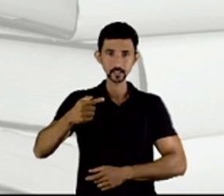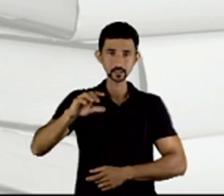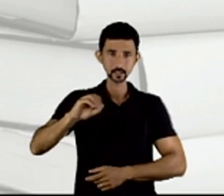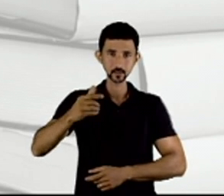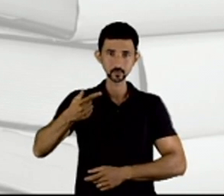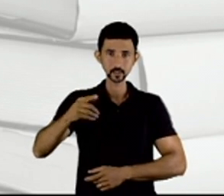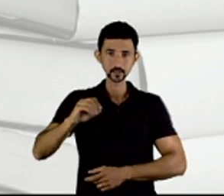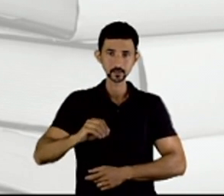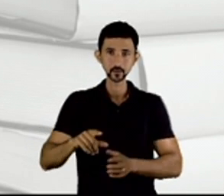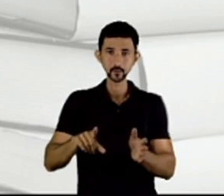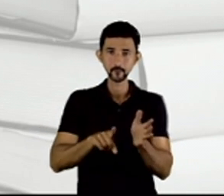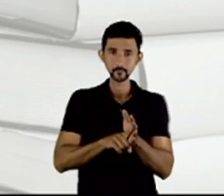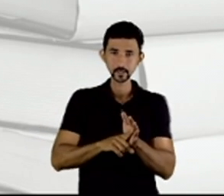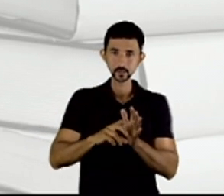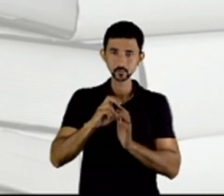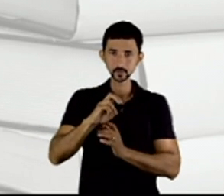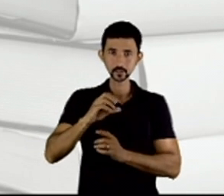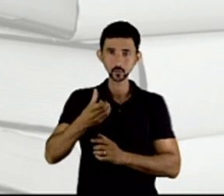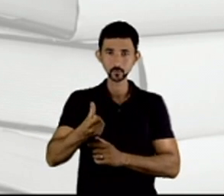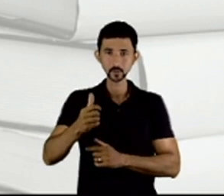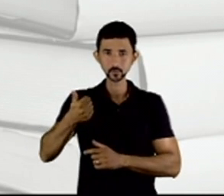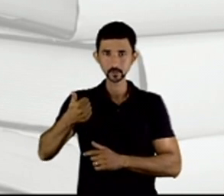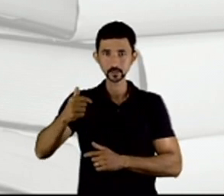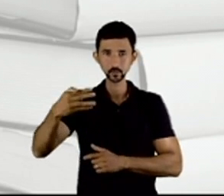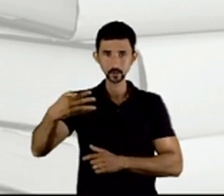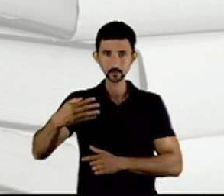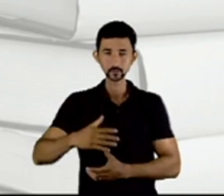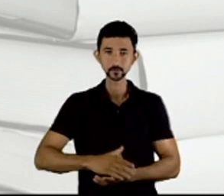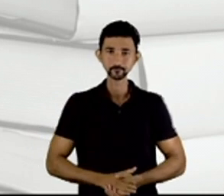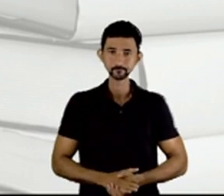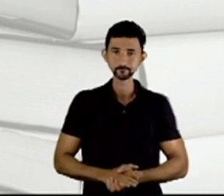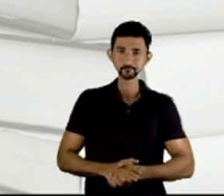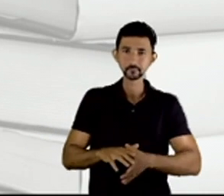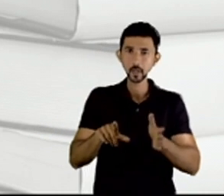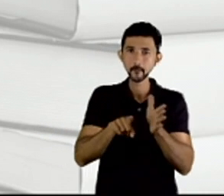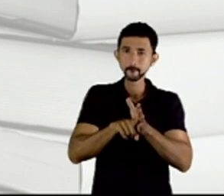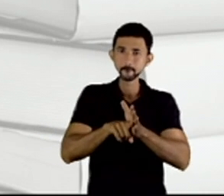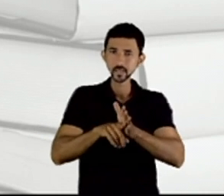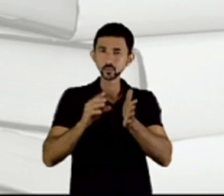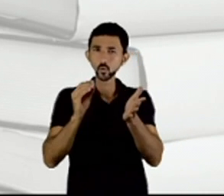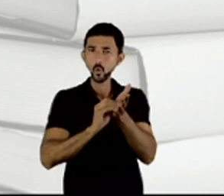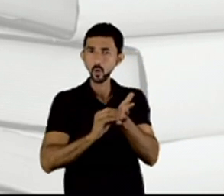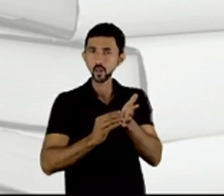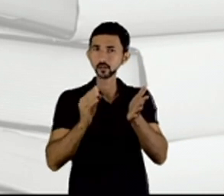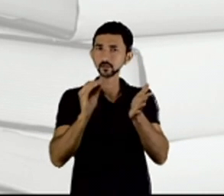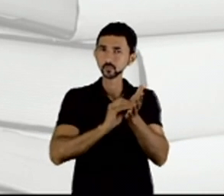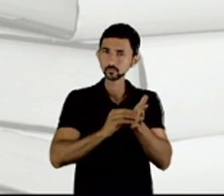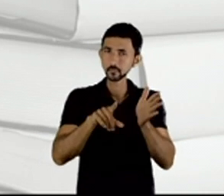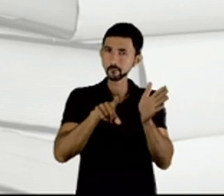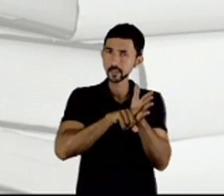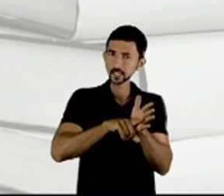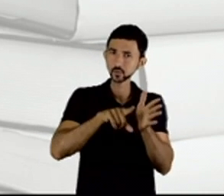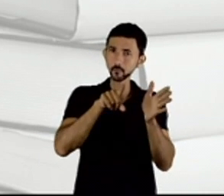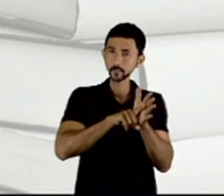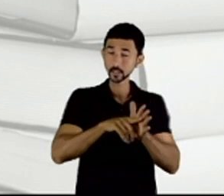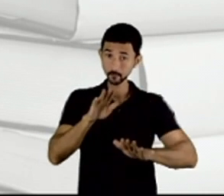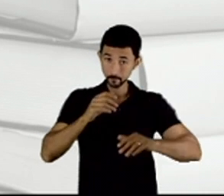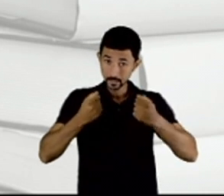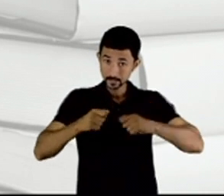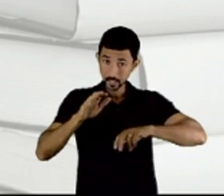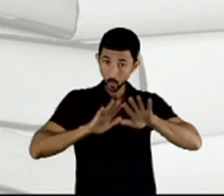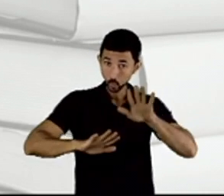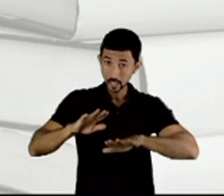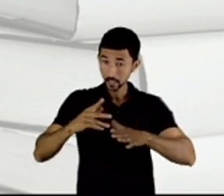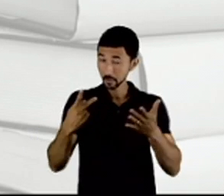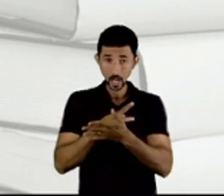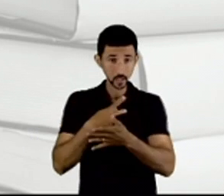56,707070 menos 5.614. Aquele menos ali a gente vai só colocando, certo? É bom ter esse cuidado aí para